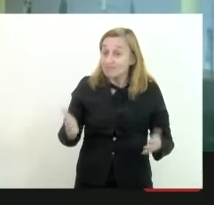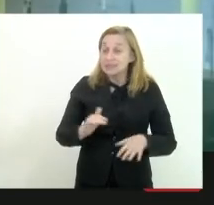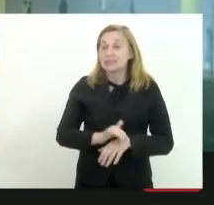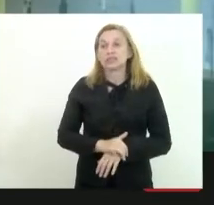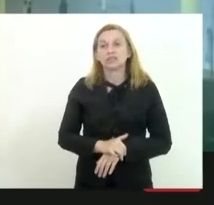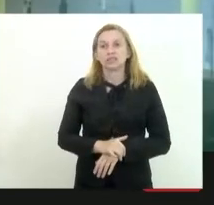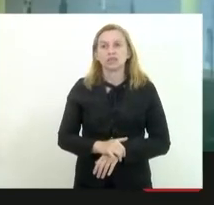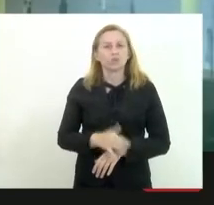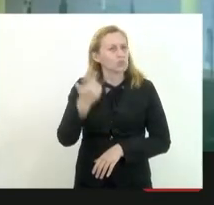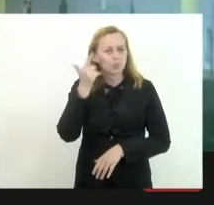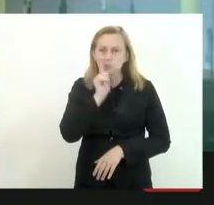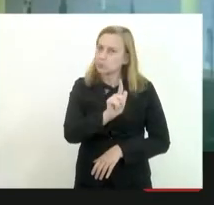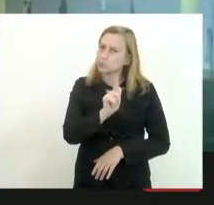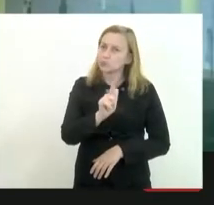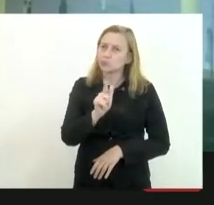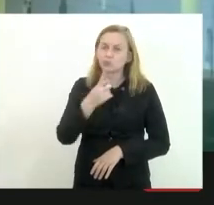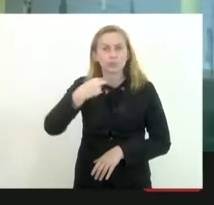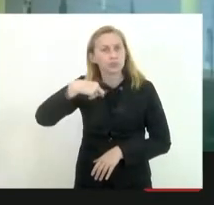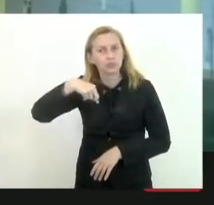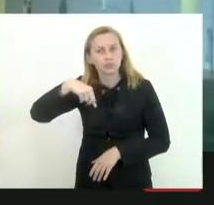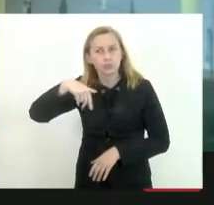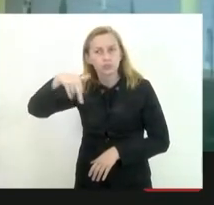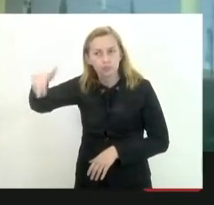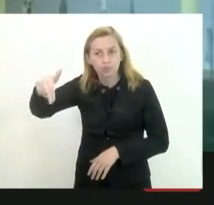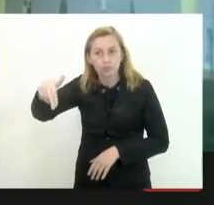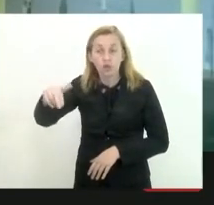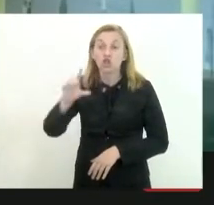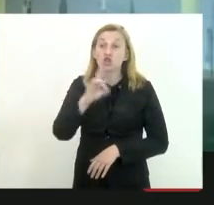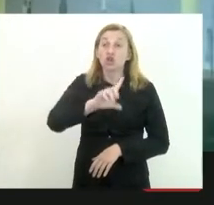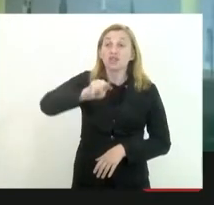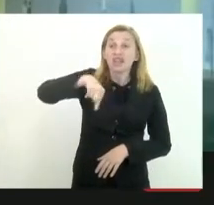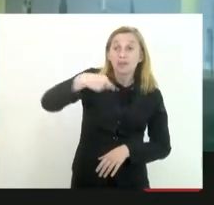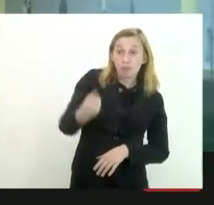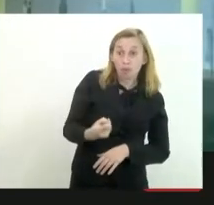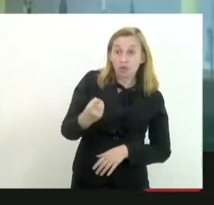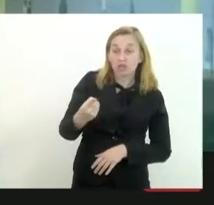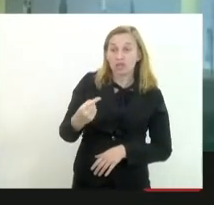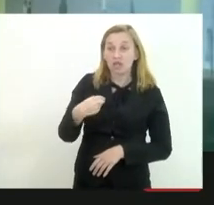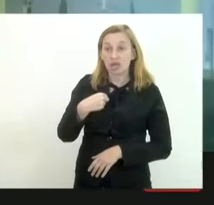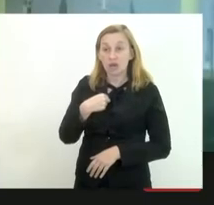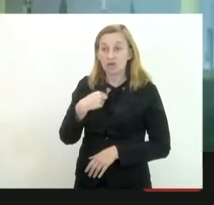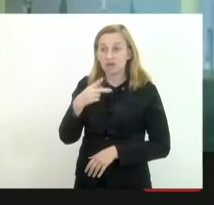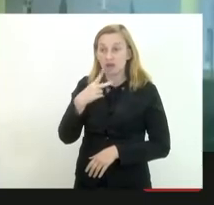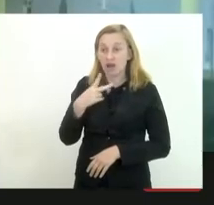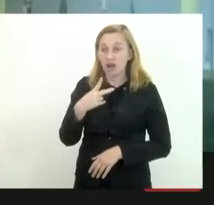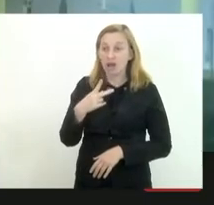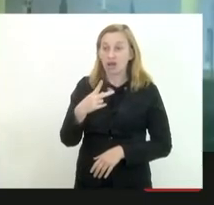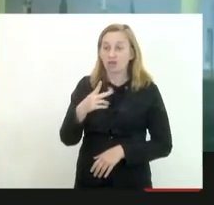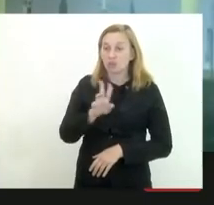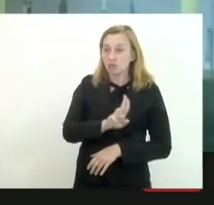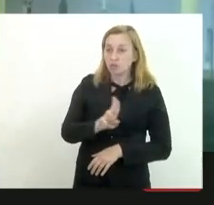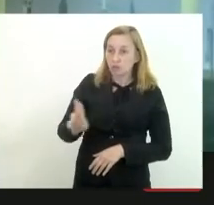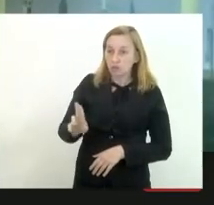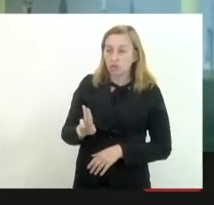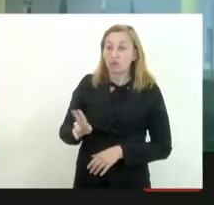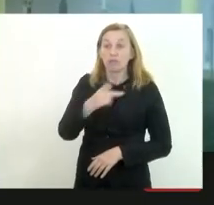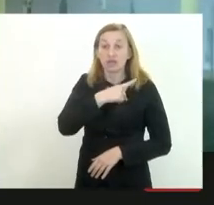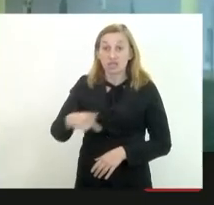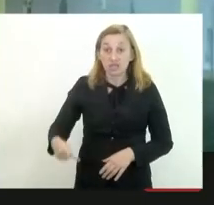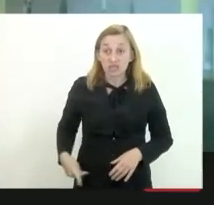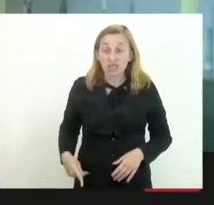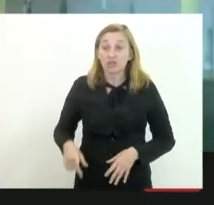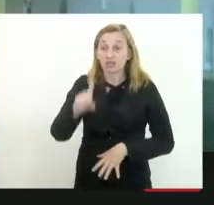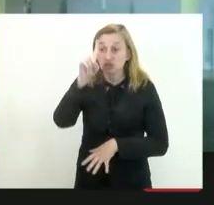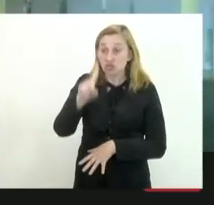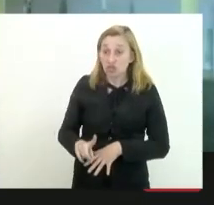E eu não consegui subir. Eu só consegui subir depois de eu me identificar como presidente do Conselho Estadual dos